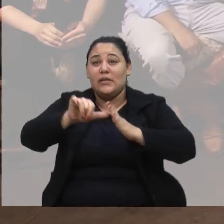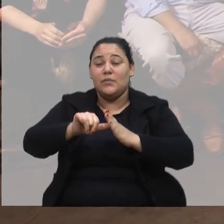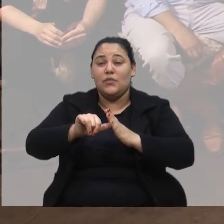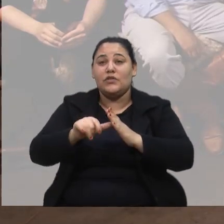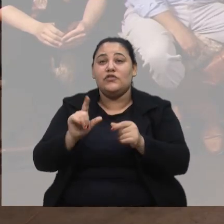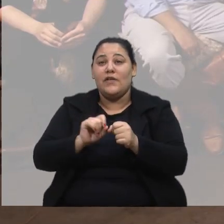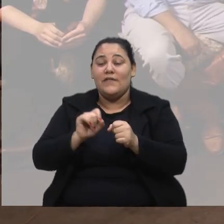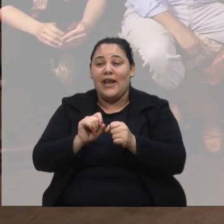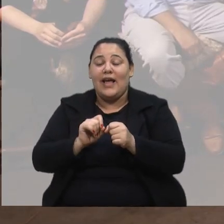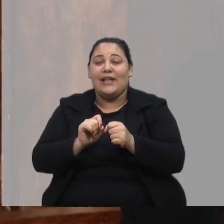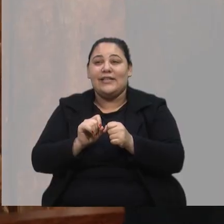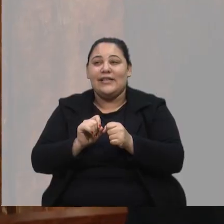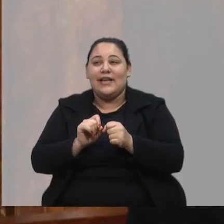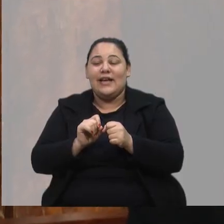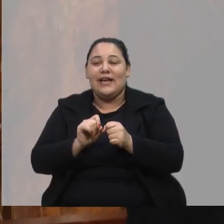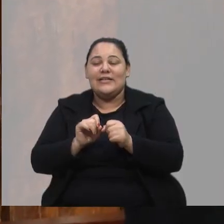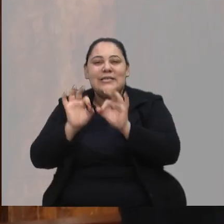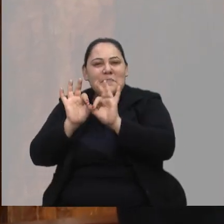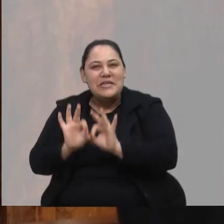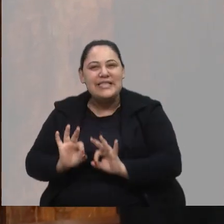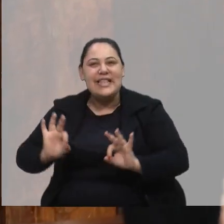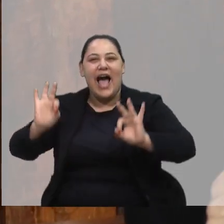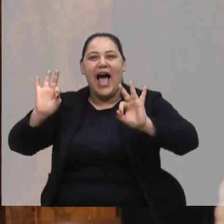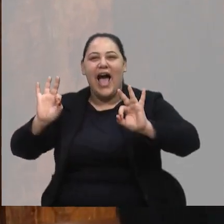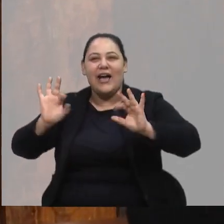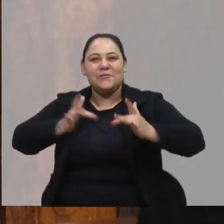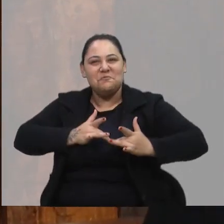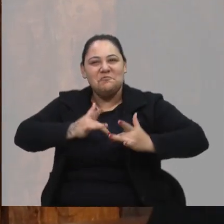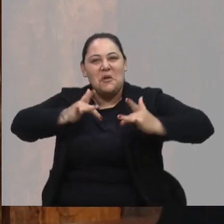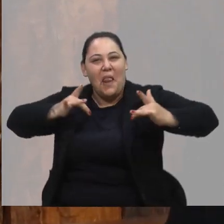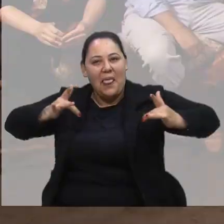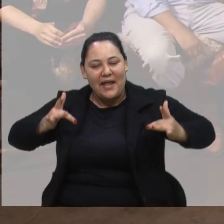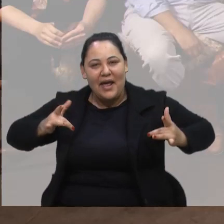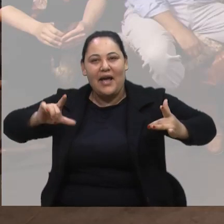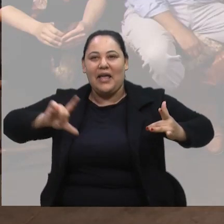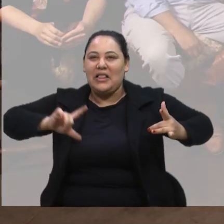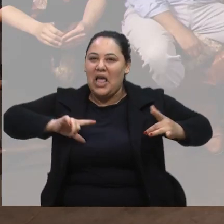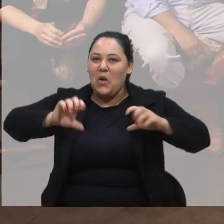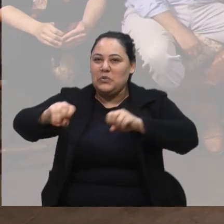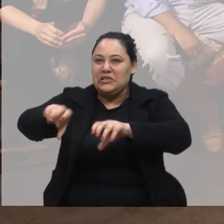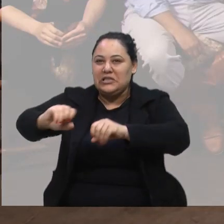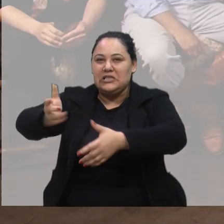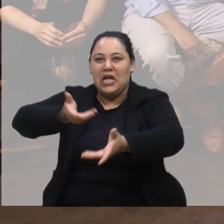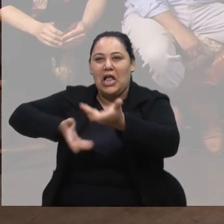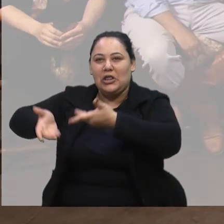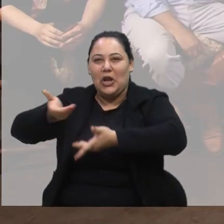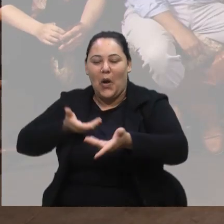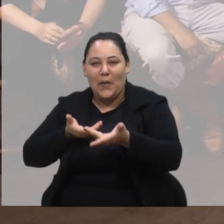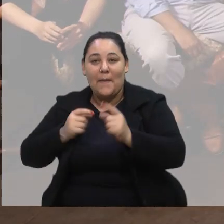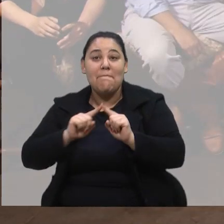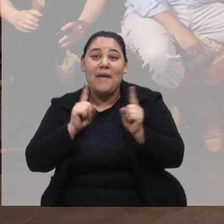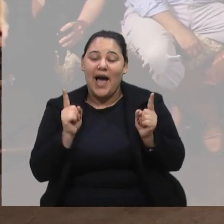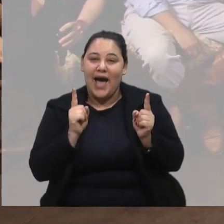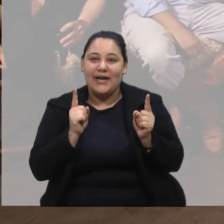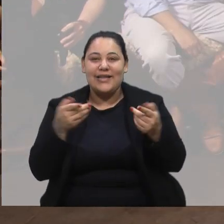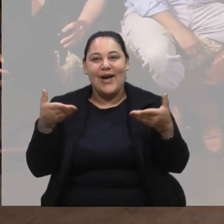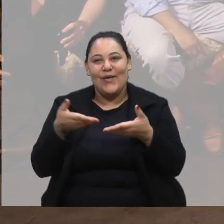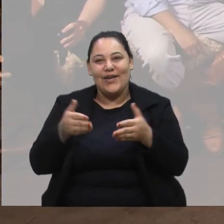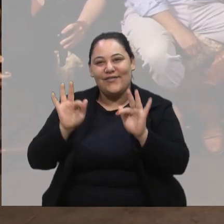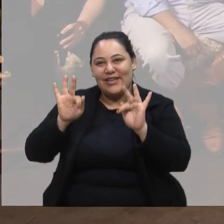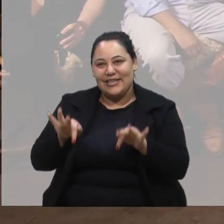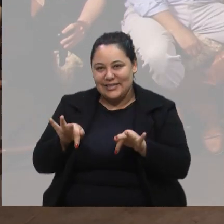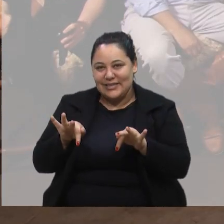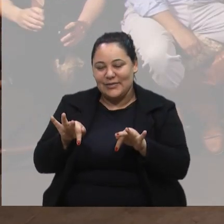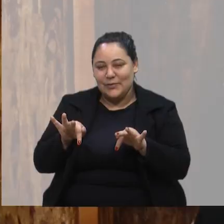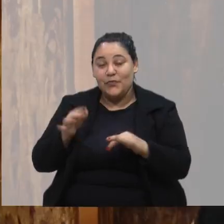que existe, né, entre os músicos, essa questão de ensinar e tal. Mas como esse primeiro bloco está encerrando, a